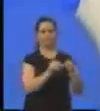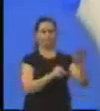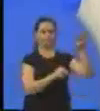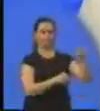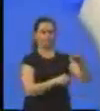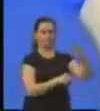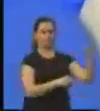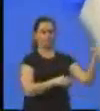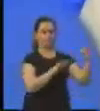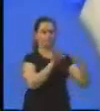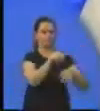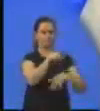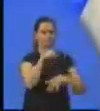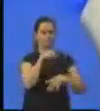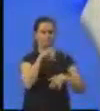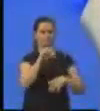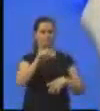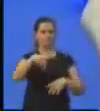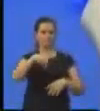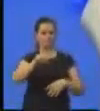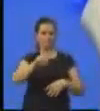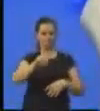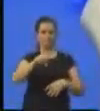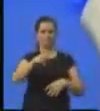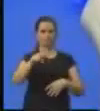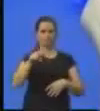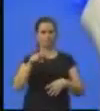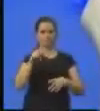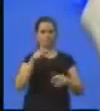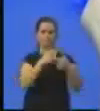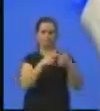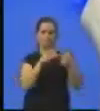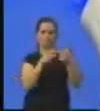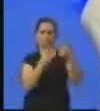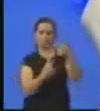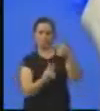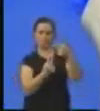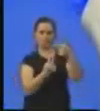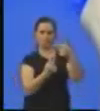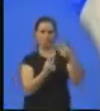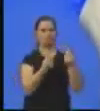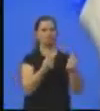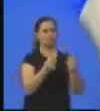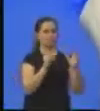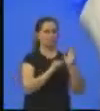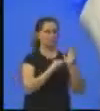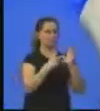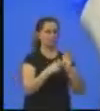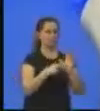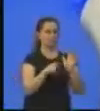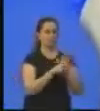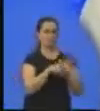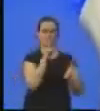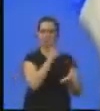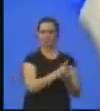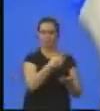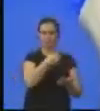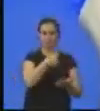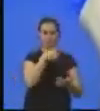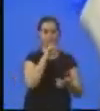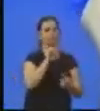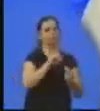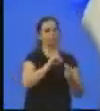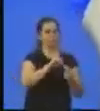igual a cosseno de x sobre 2. Bom, cosseno de x sobre 2, o que eu vou fazer? O mesmo que nós fizemos para o